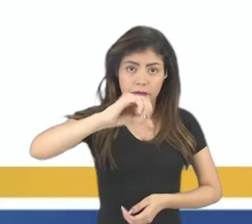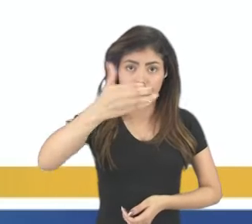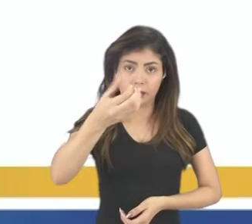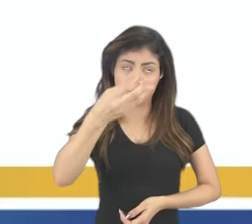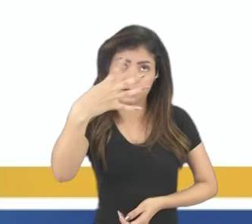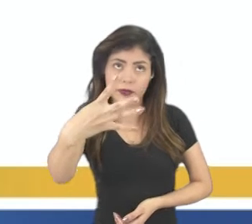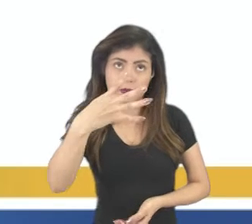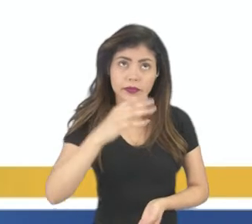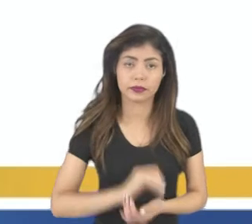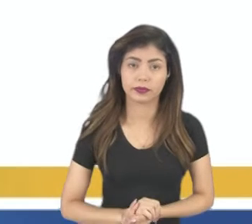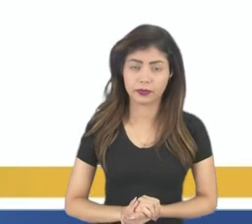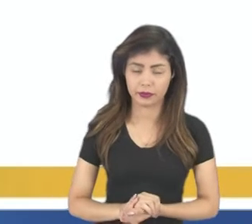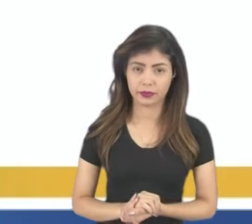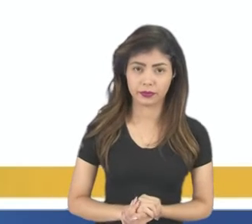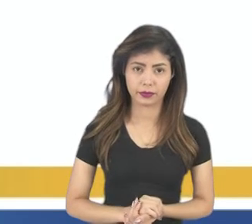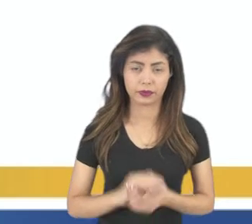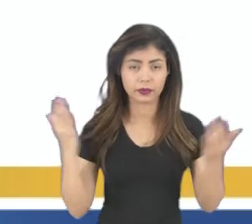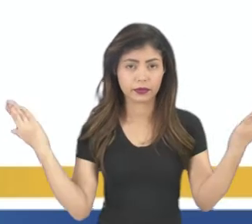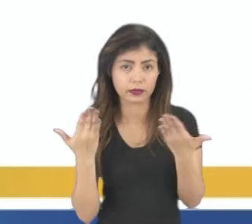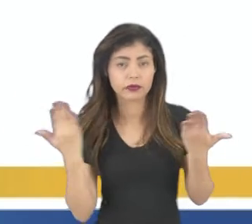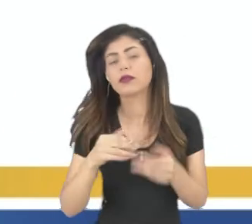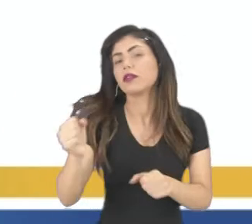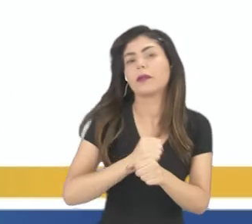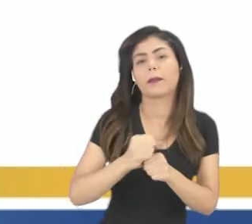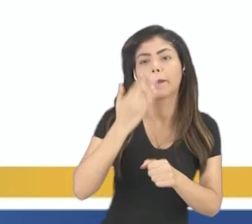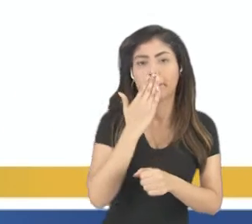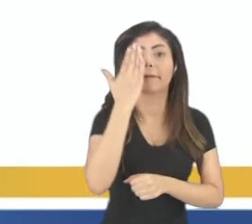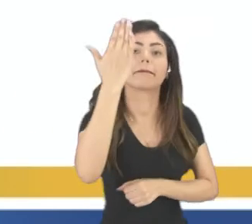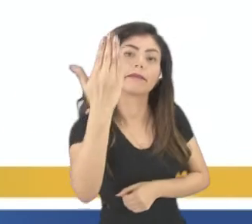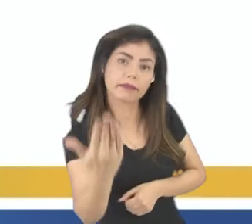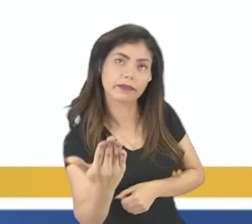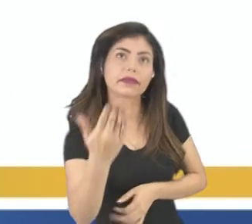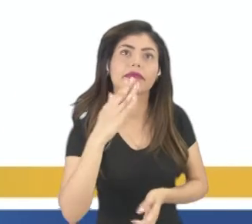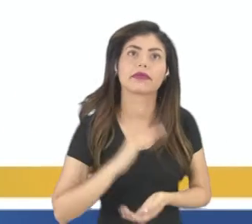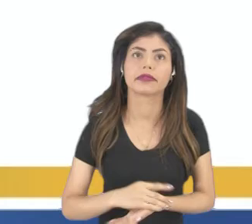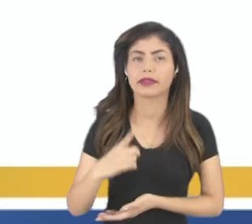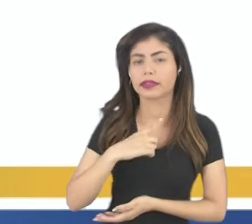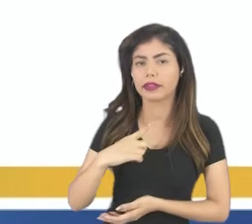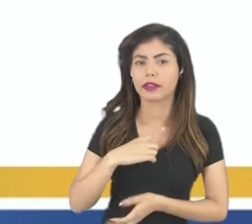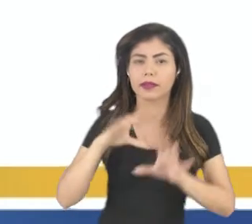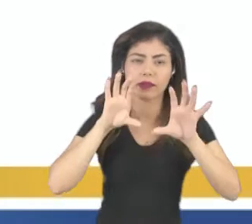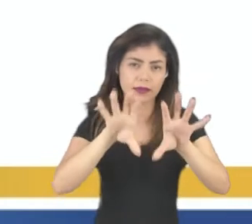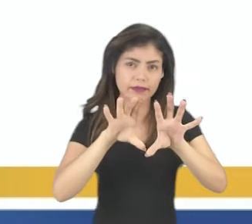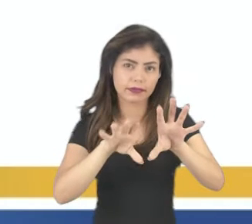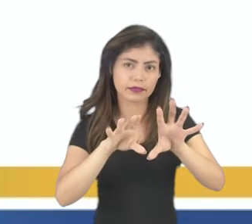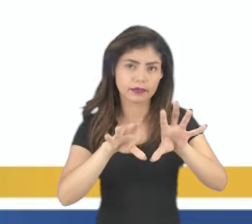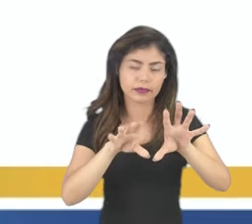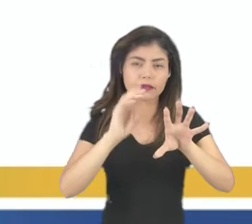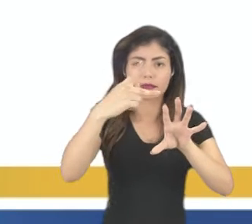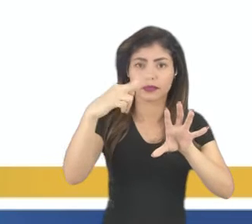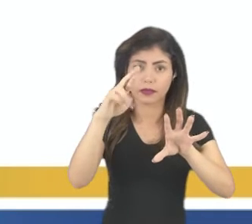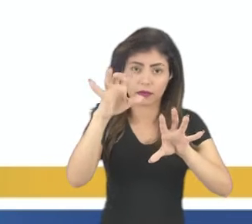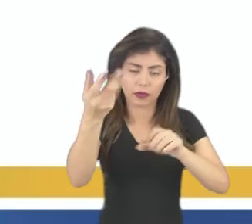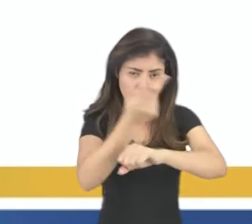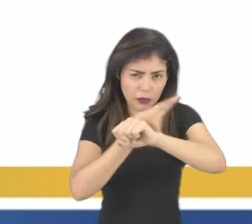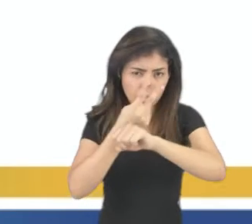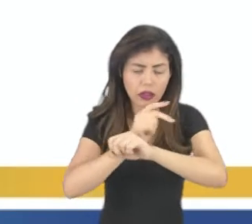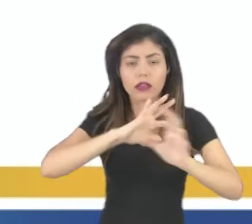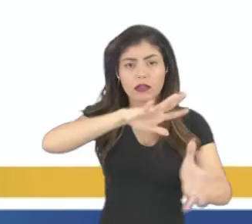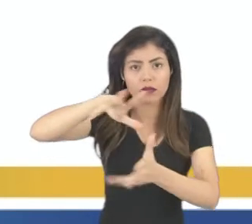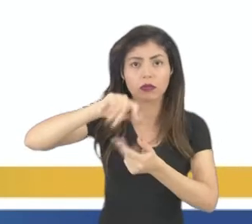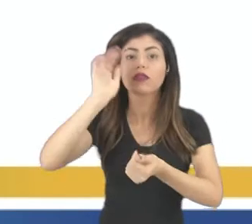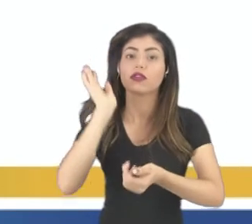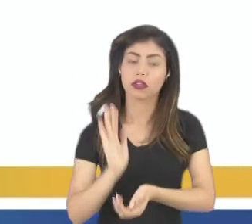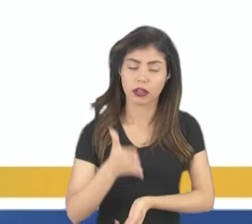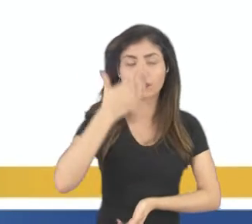1964 já agora em anos bem mais à frente a gente tem que essa partícula mais procurada do mundo